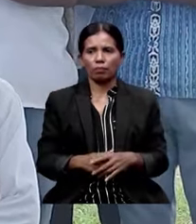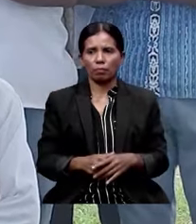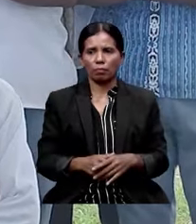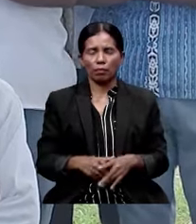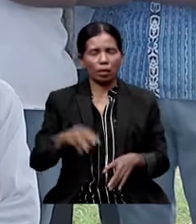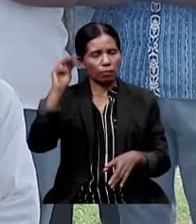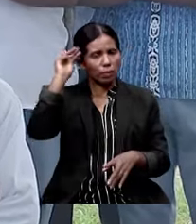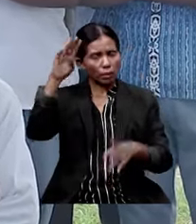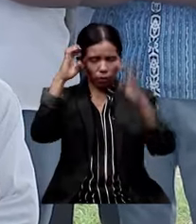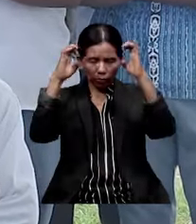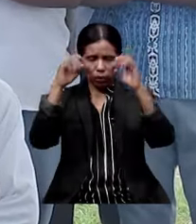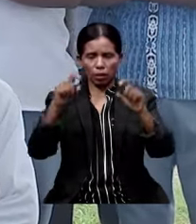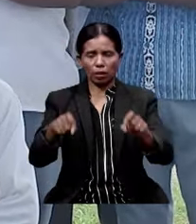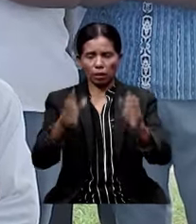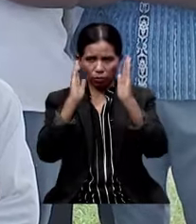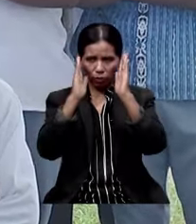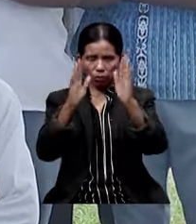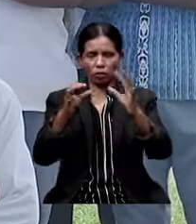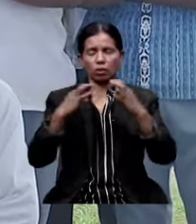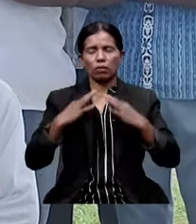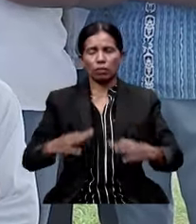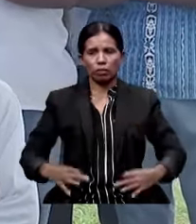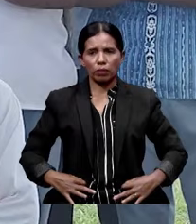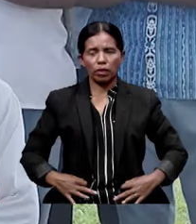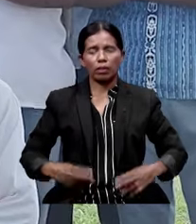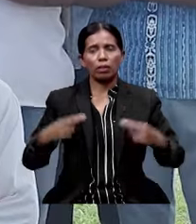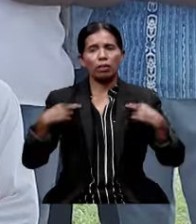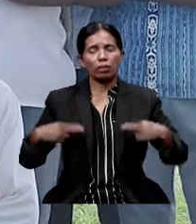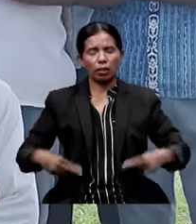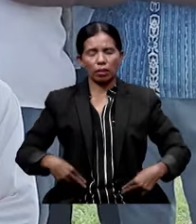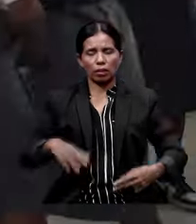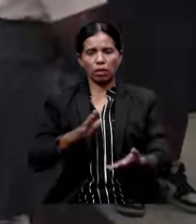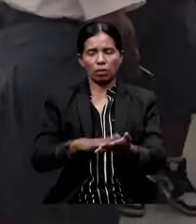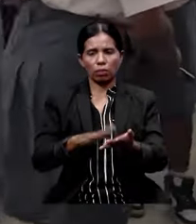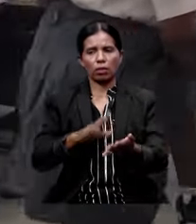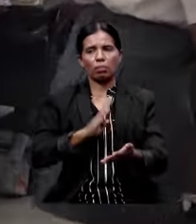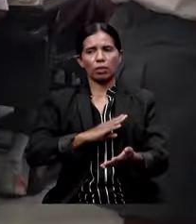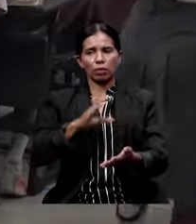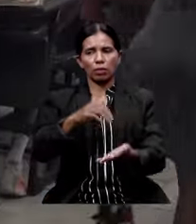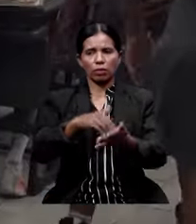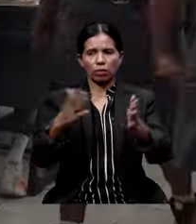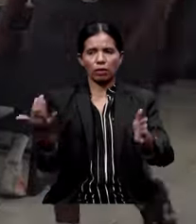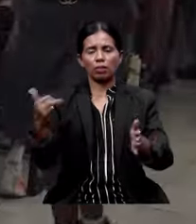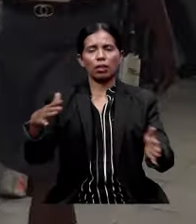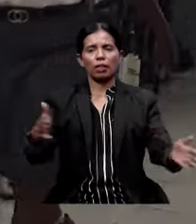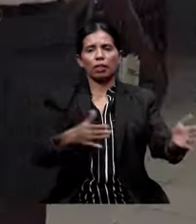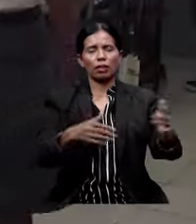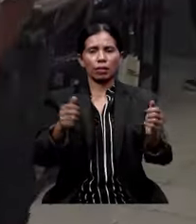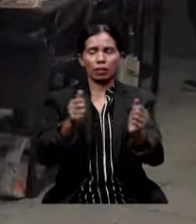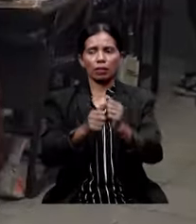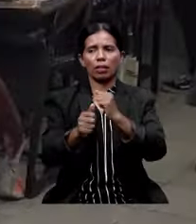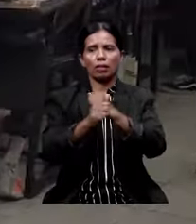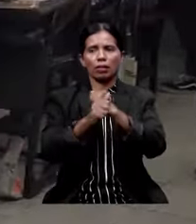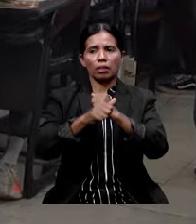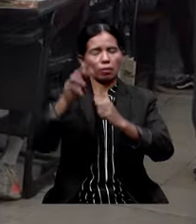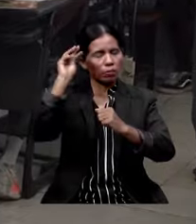Ministério da Educação tem que estar formal para formamento escola secundária geral 01 Baukau. Estudante sira se jali burmalu ko di halo asam hasoro